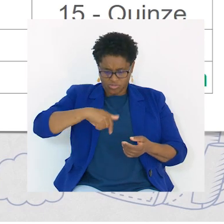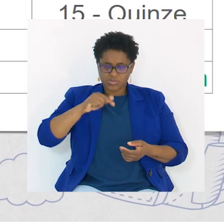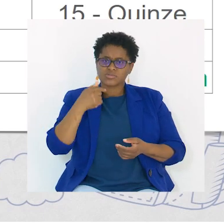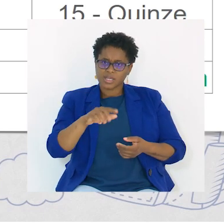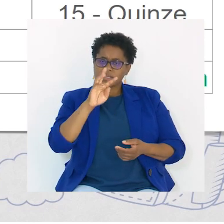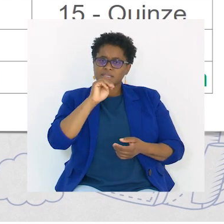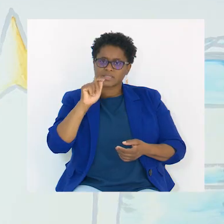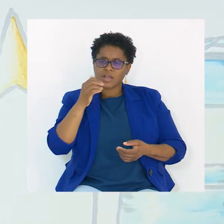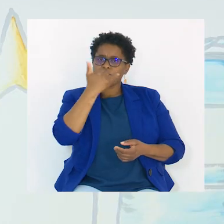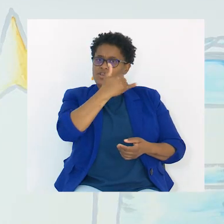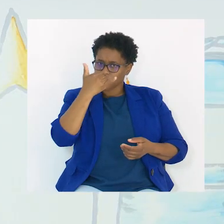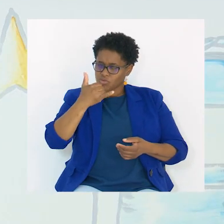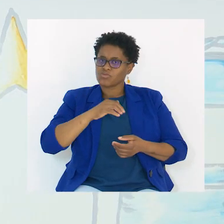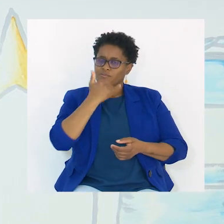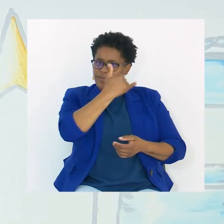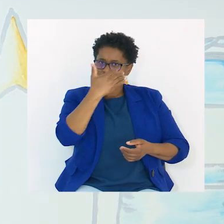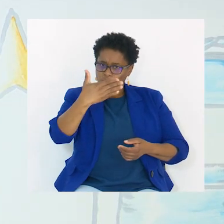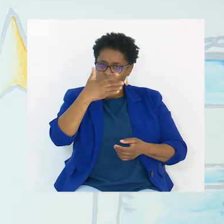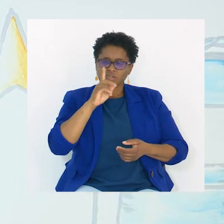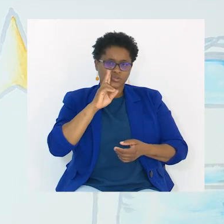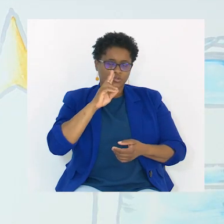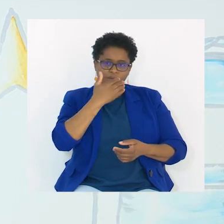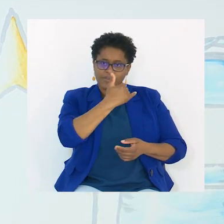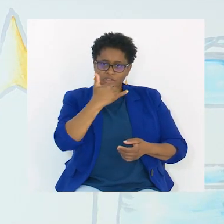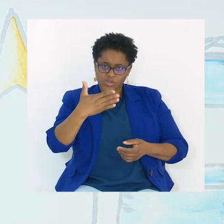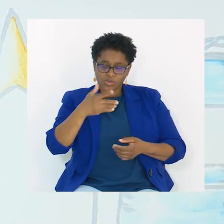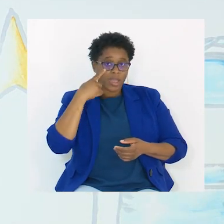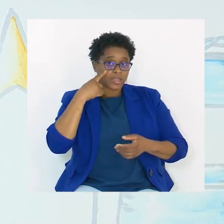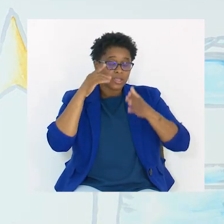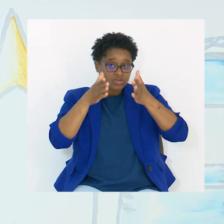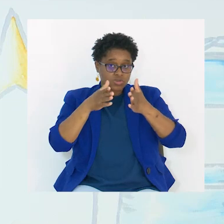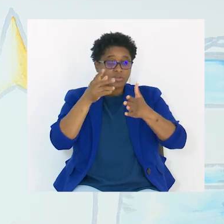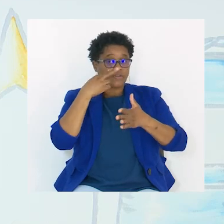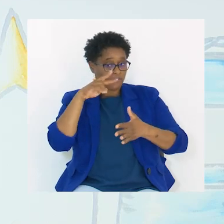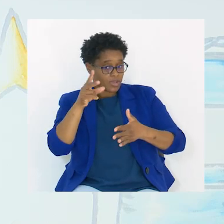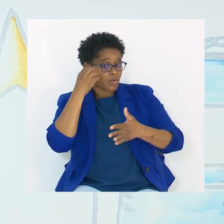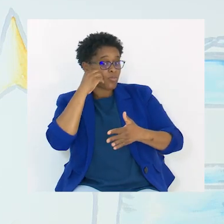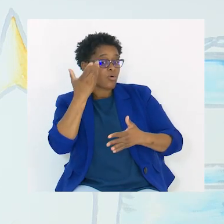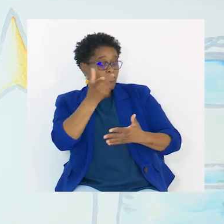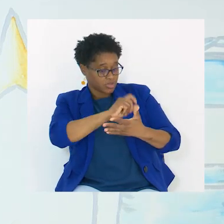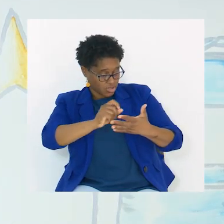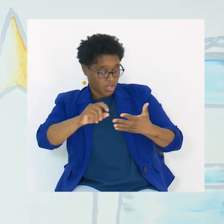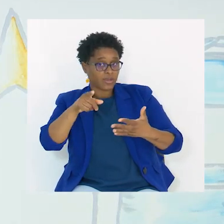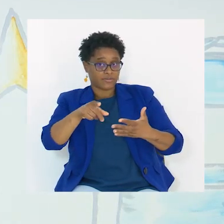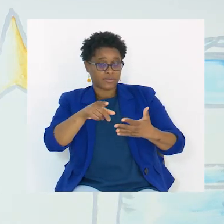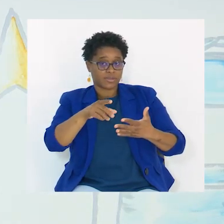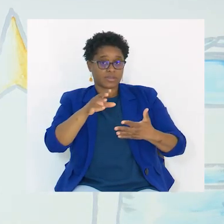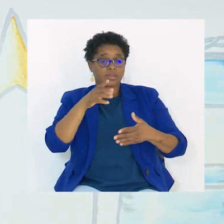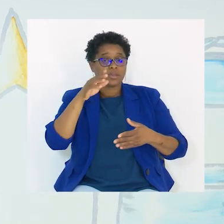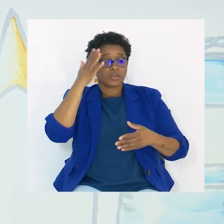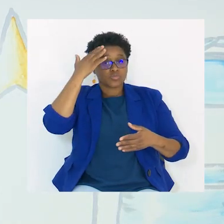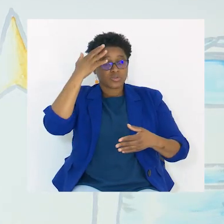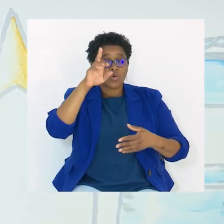XXI. Atenção, vejam como se escrevem os séculos. Em